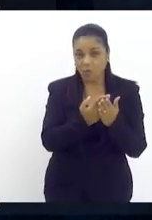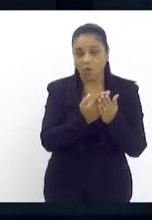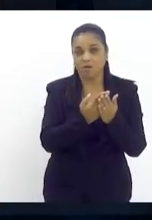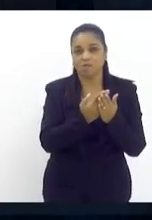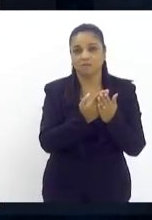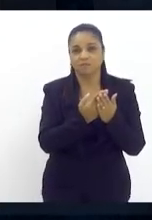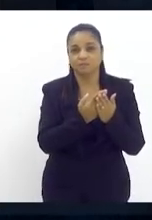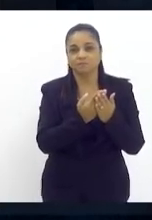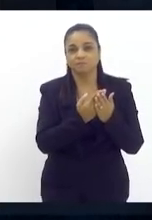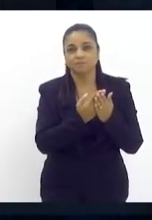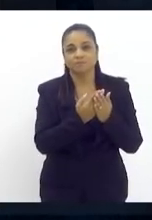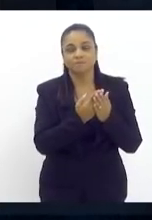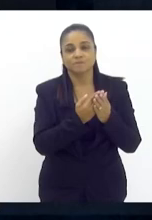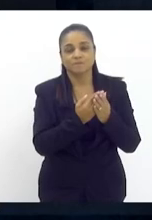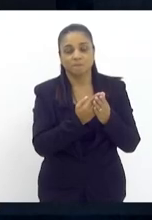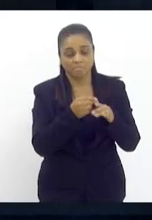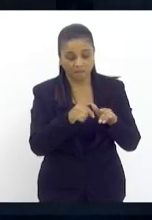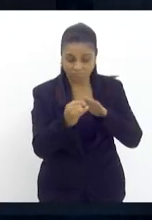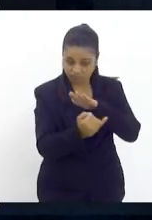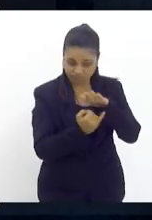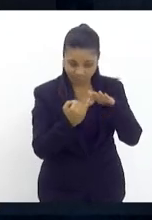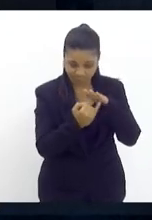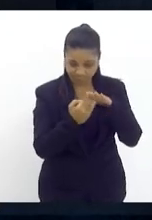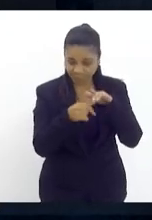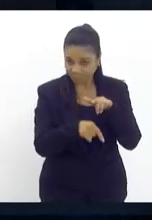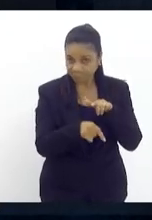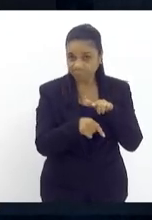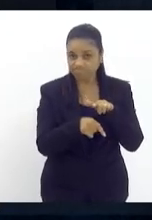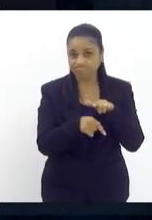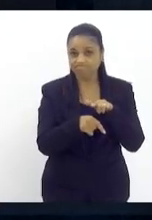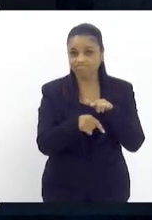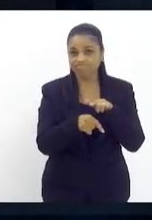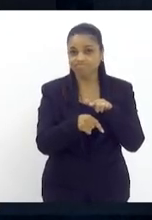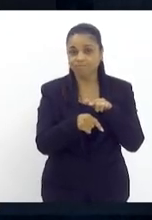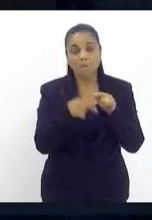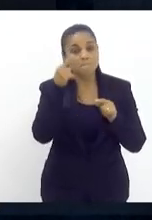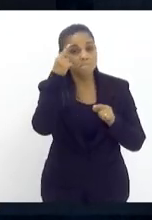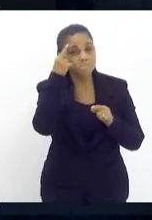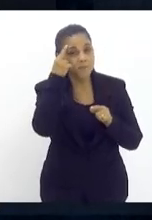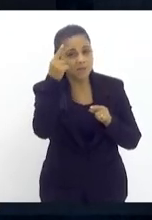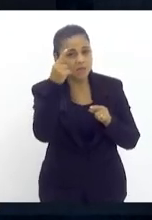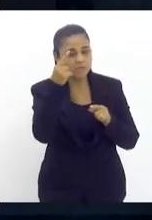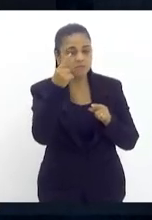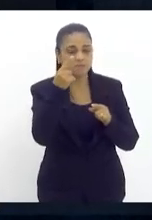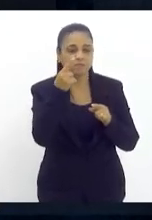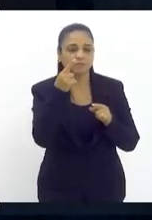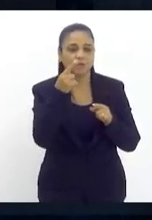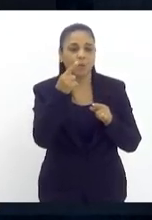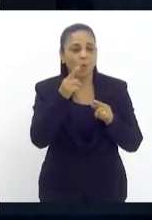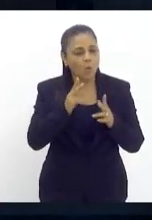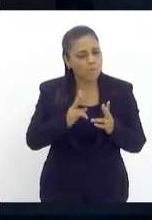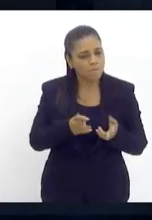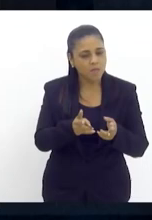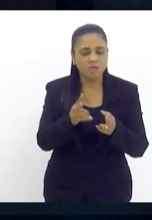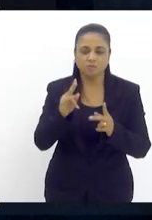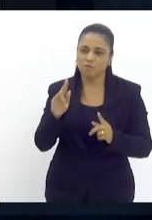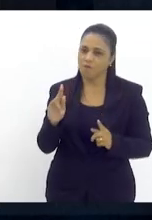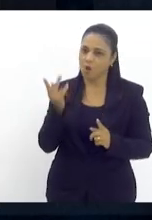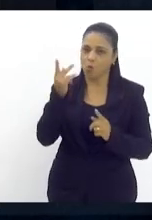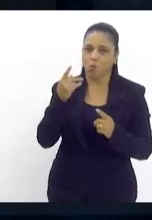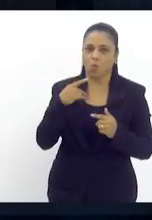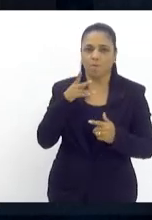frente dessa instituição, elas, né, pensam e comungam dos mesmos valores do papai e da